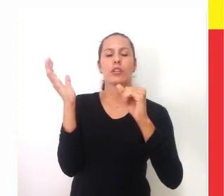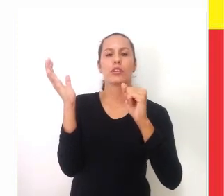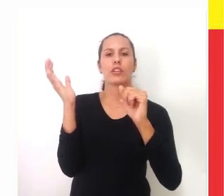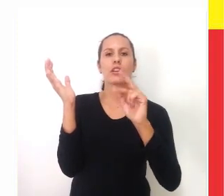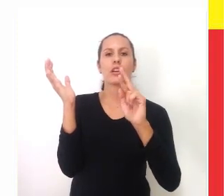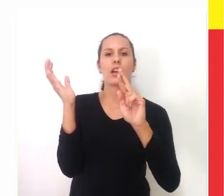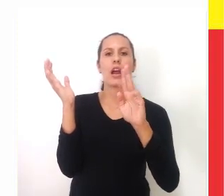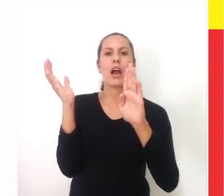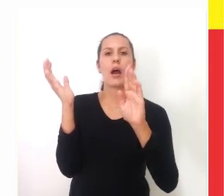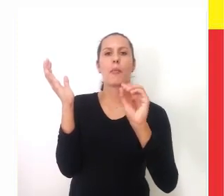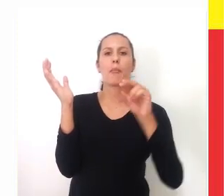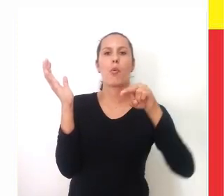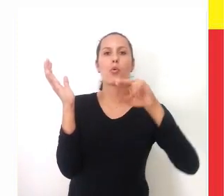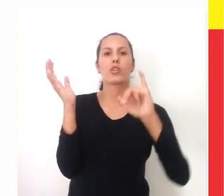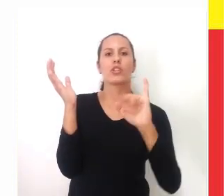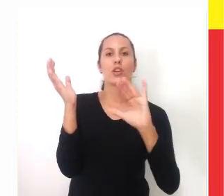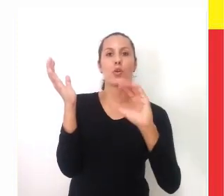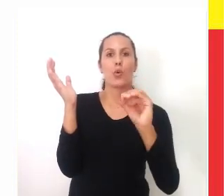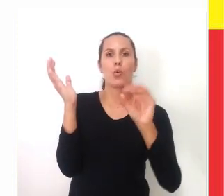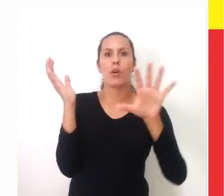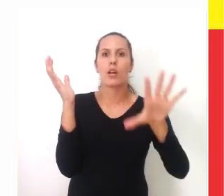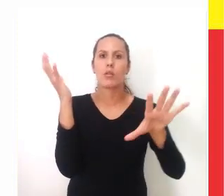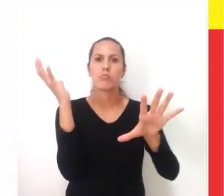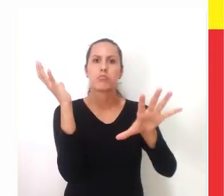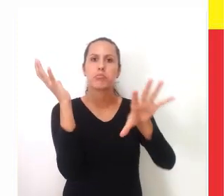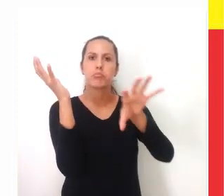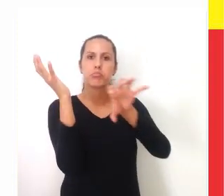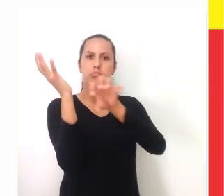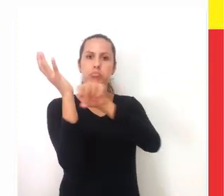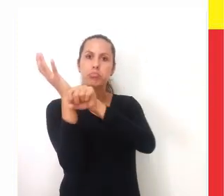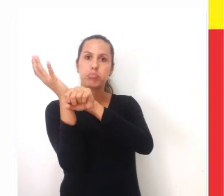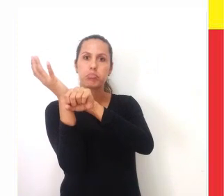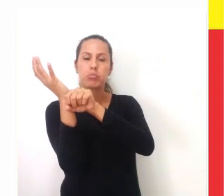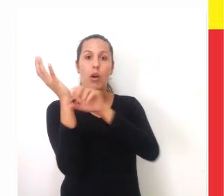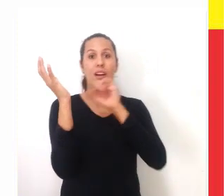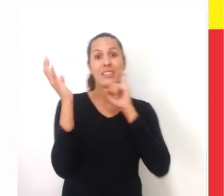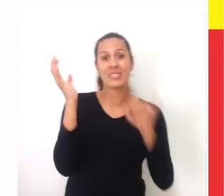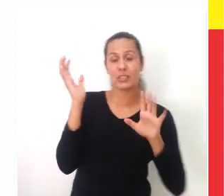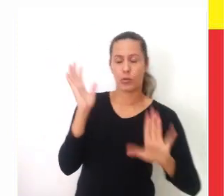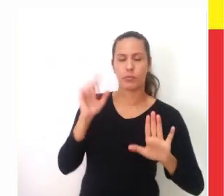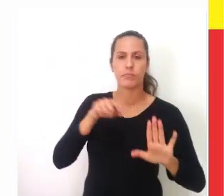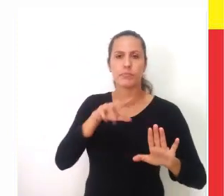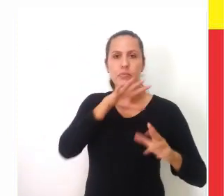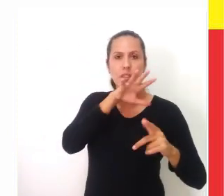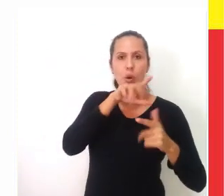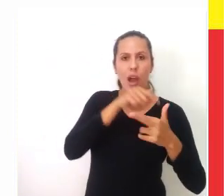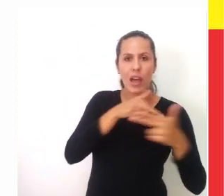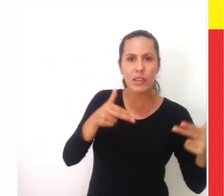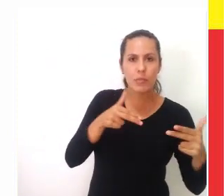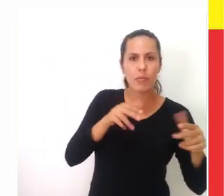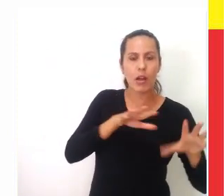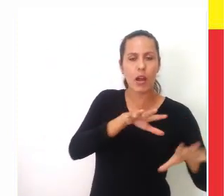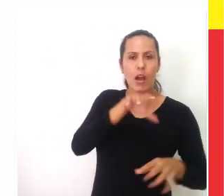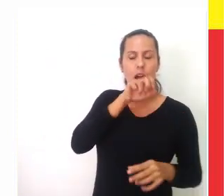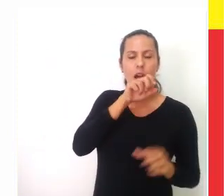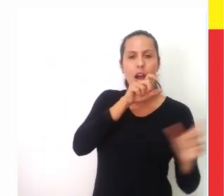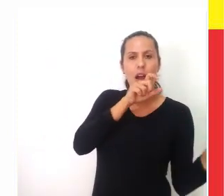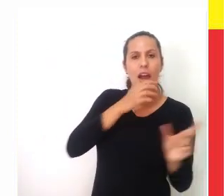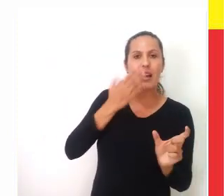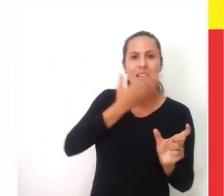diferença. Se os animais pegam glicose e